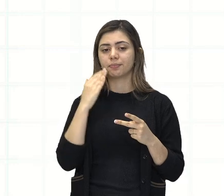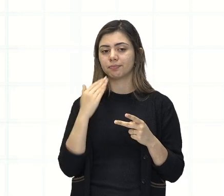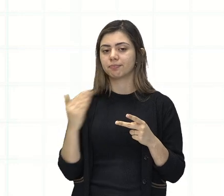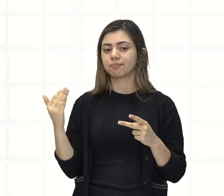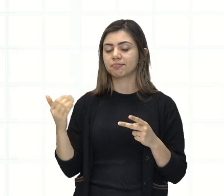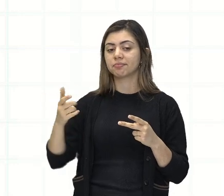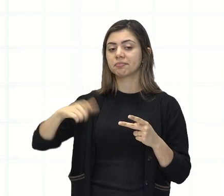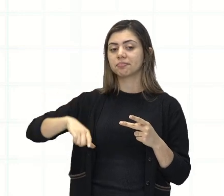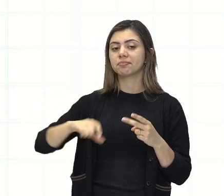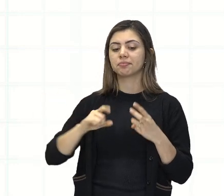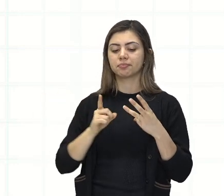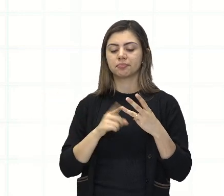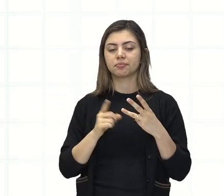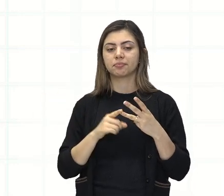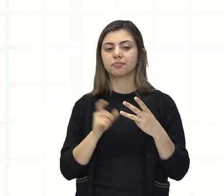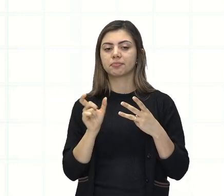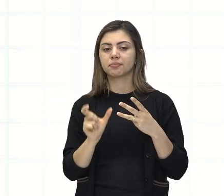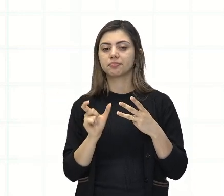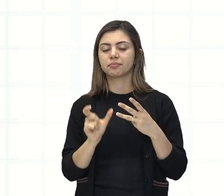E a palavra